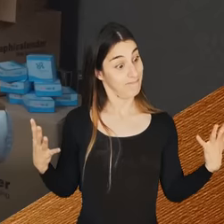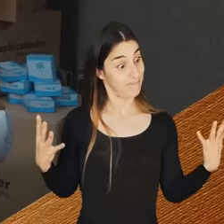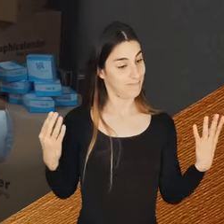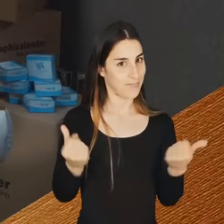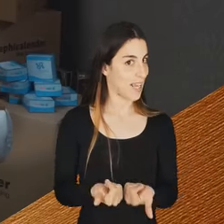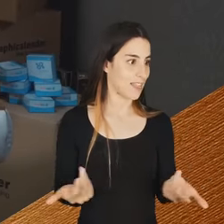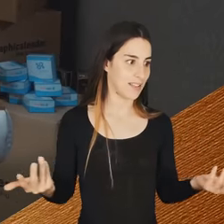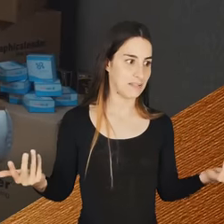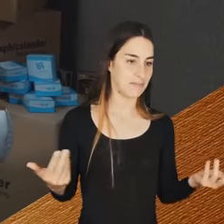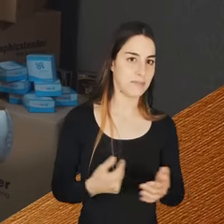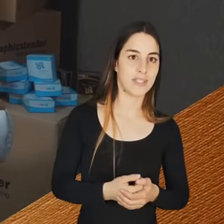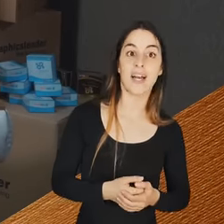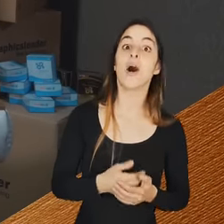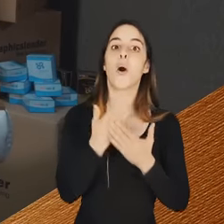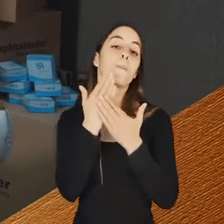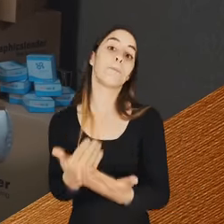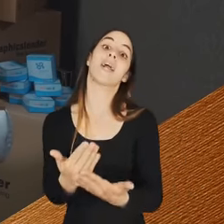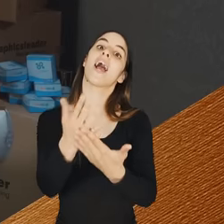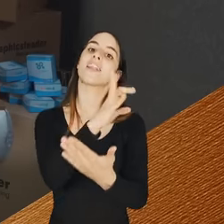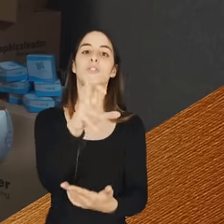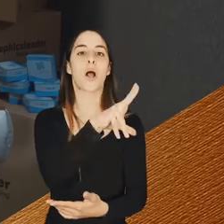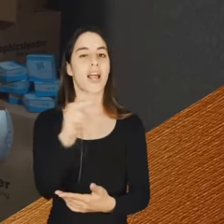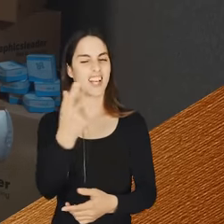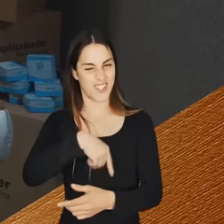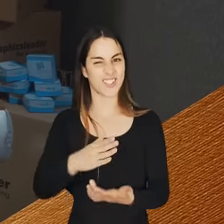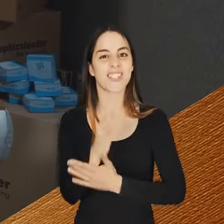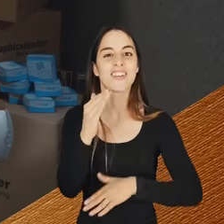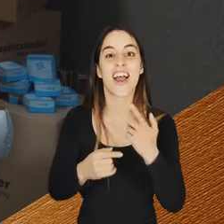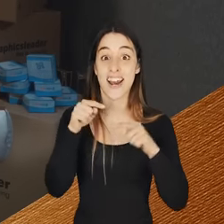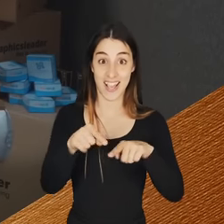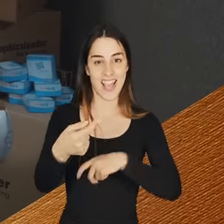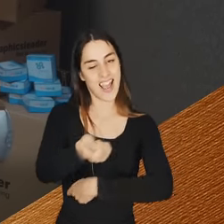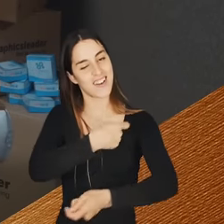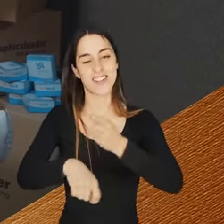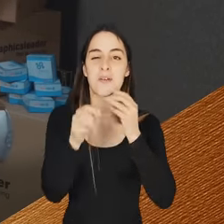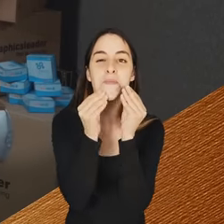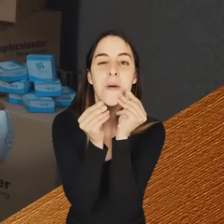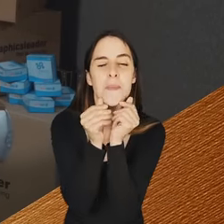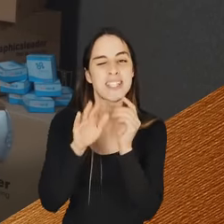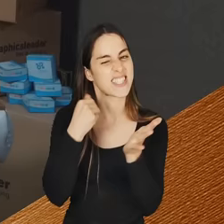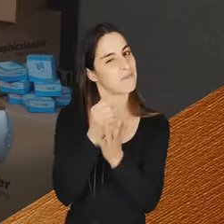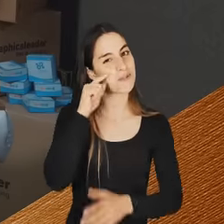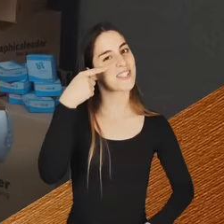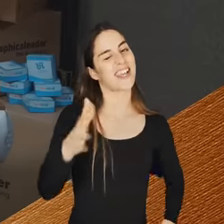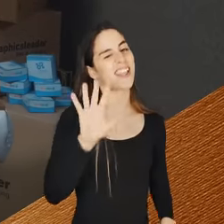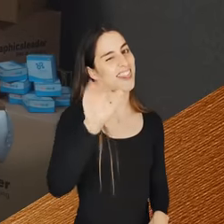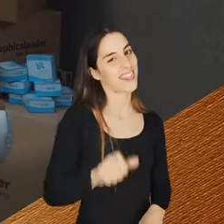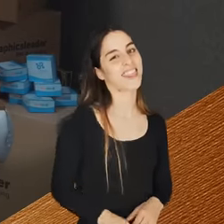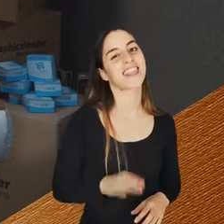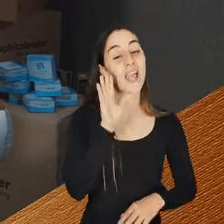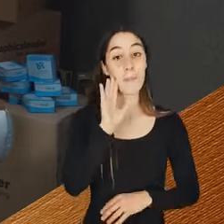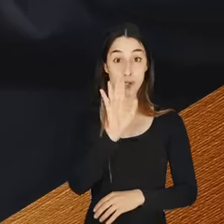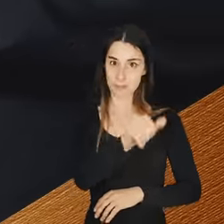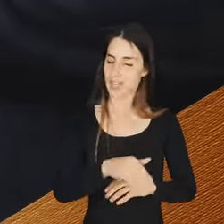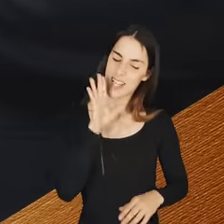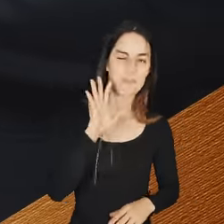Muito obrigada. Obrigado, foi. Joana. E eu vou ficar a continuar aqui a tentar vender as minhas babas sempre especiais. Até à próxima, amanhã. Até à